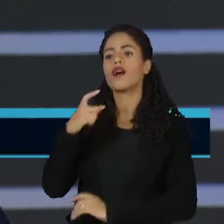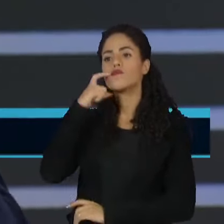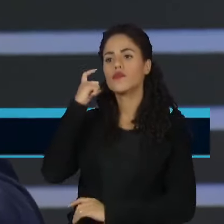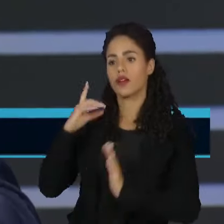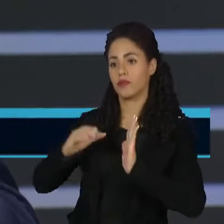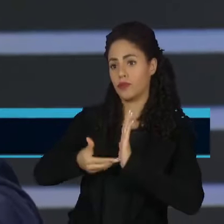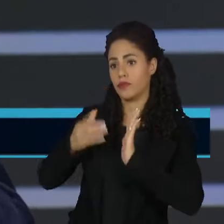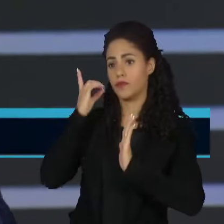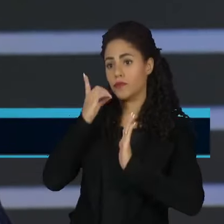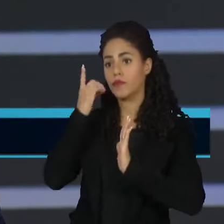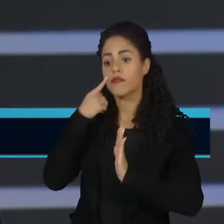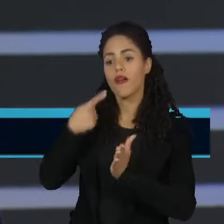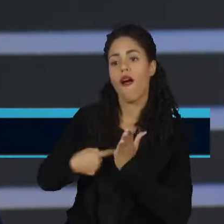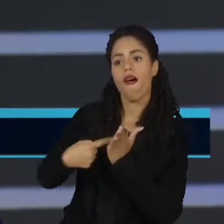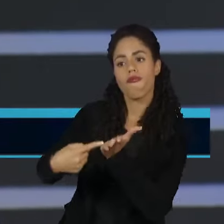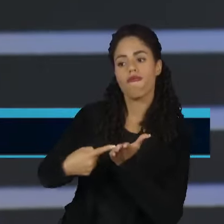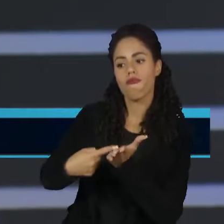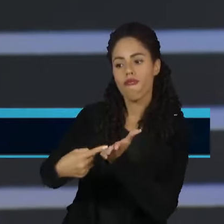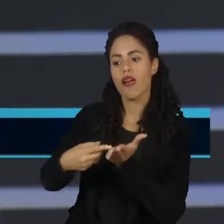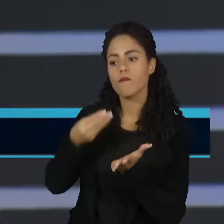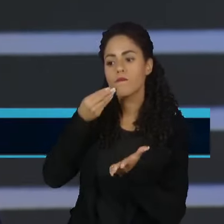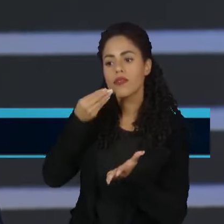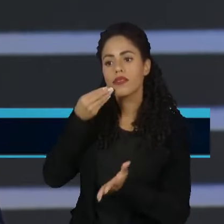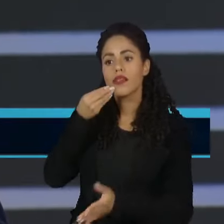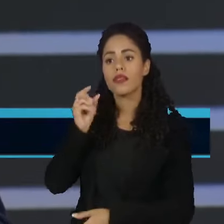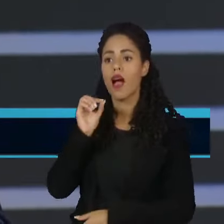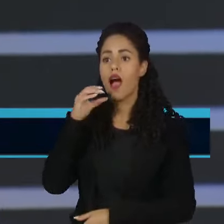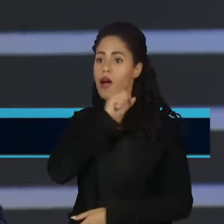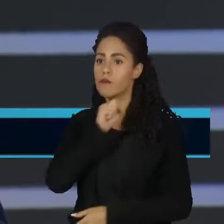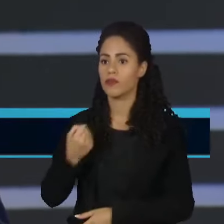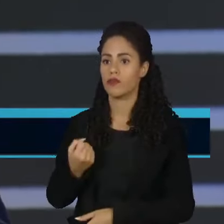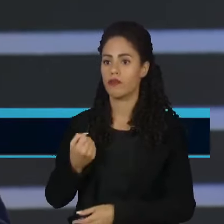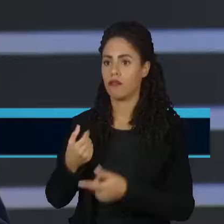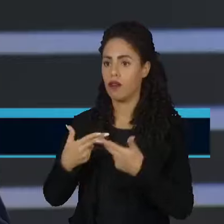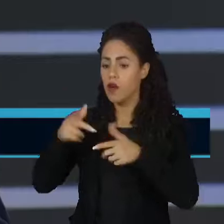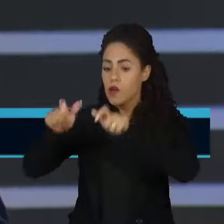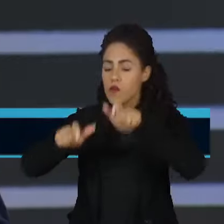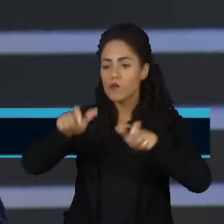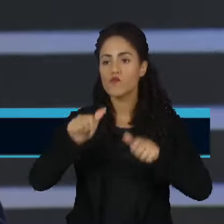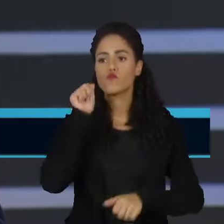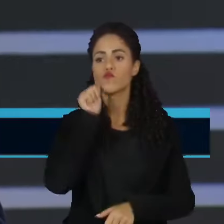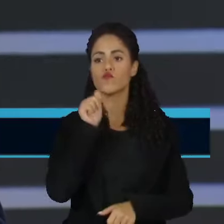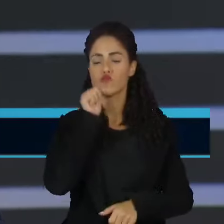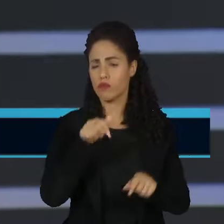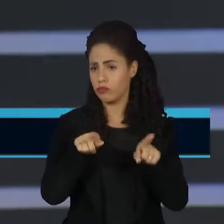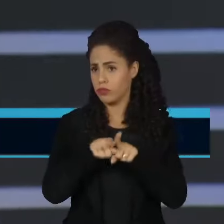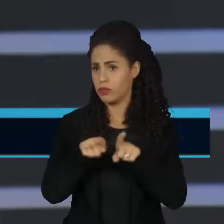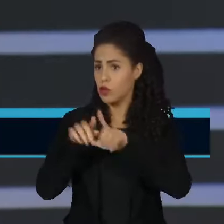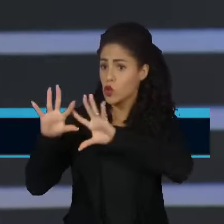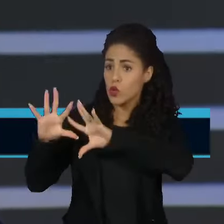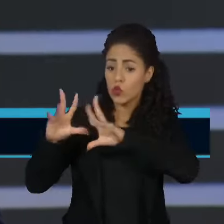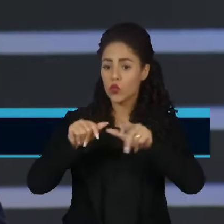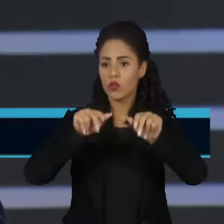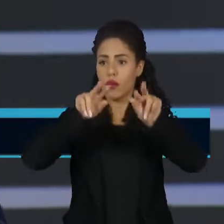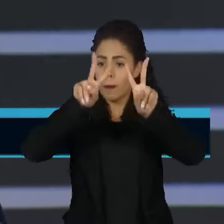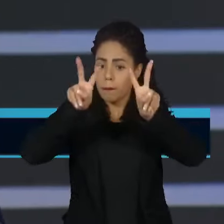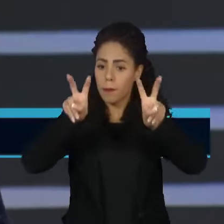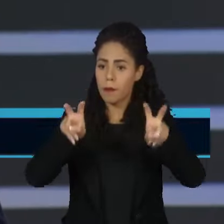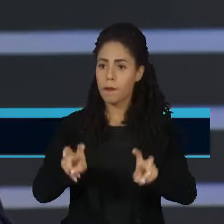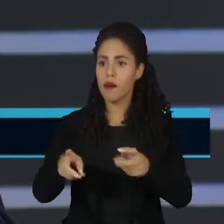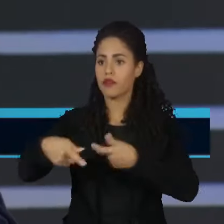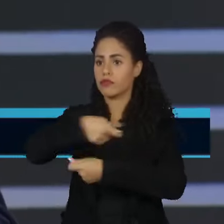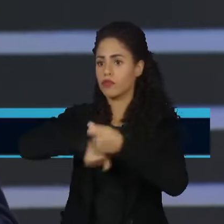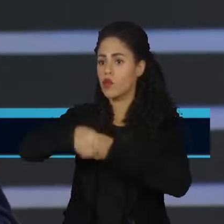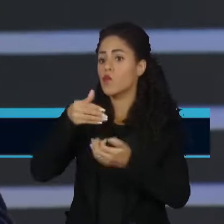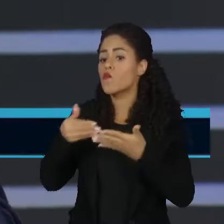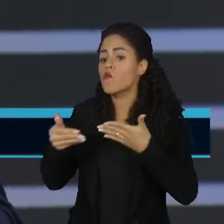isso, fazendo essa troca, que é absurdo, colocando em risco milhões e milhões de mulheres no Brasil. E todos os assuntos no campo econômico,